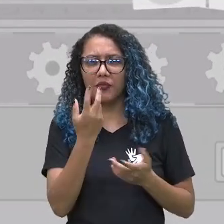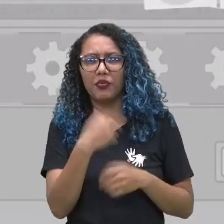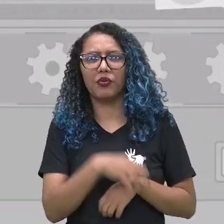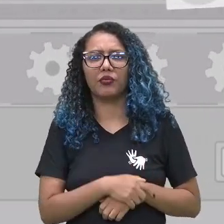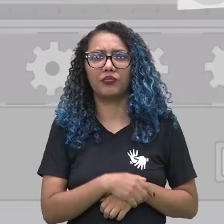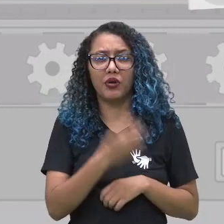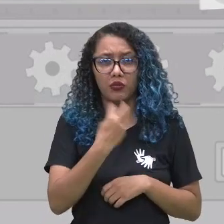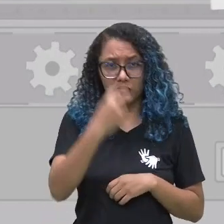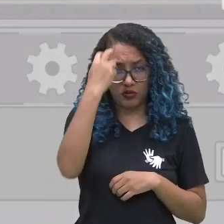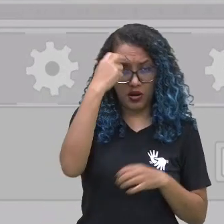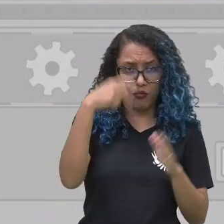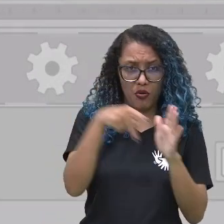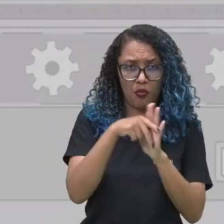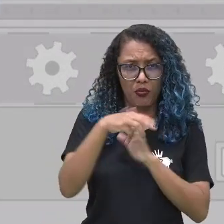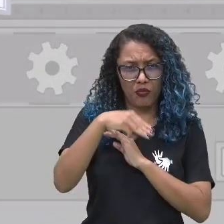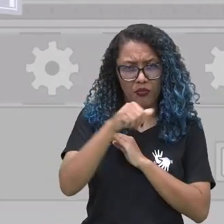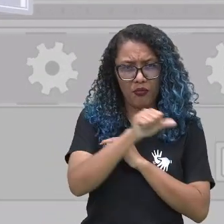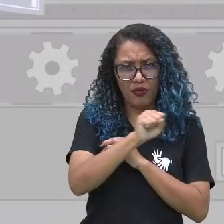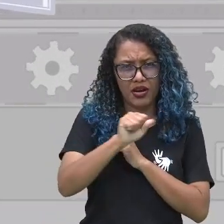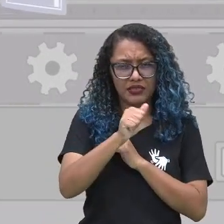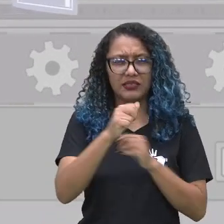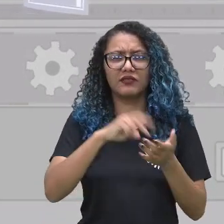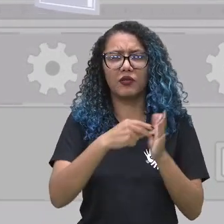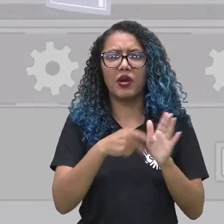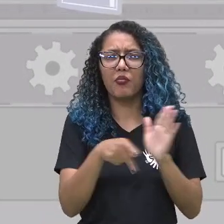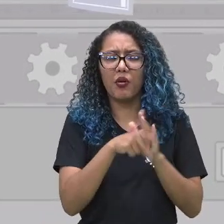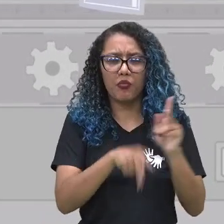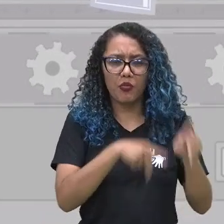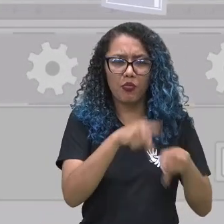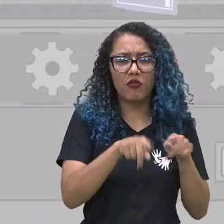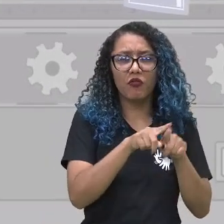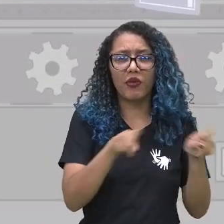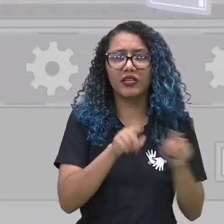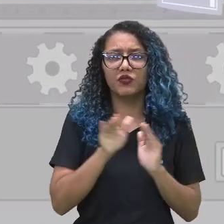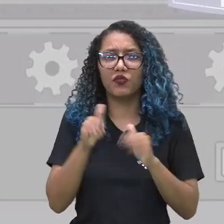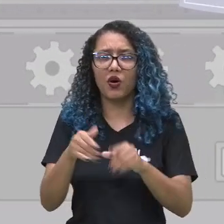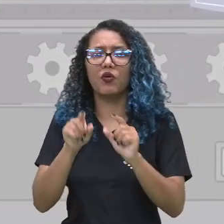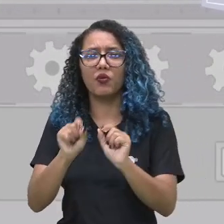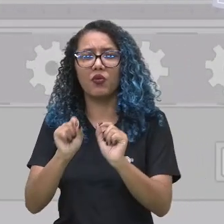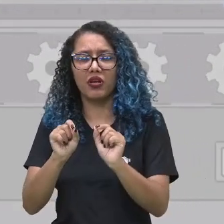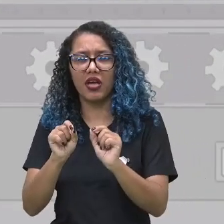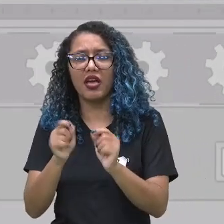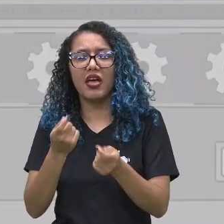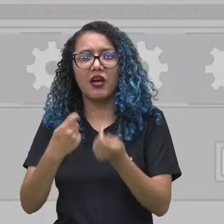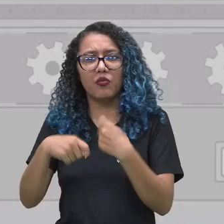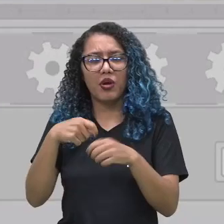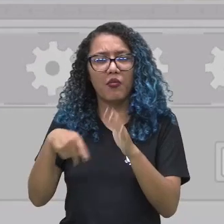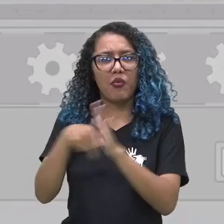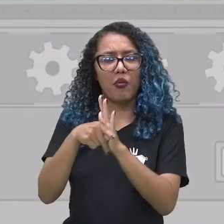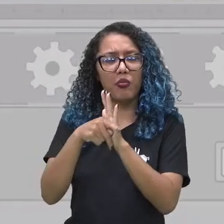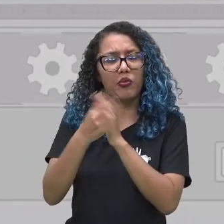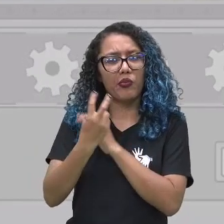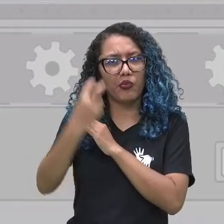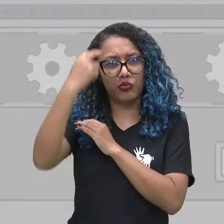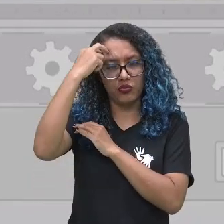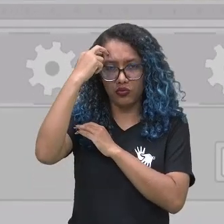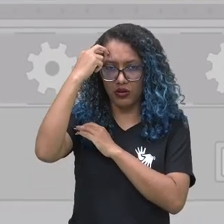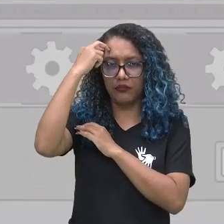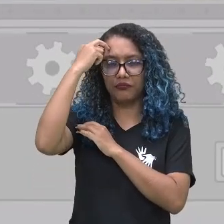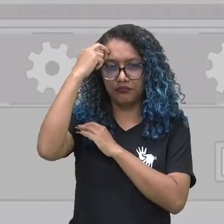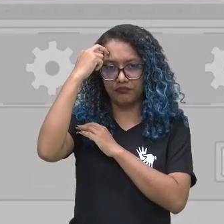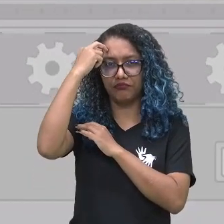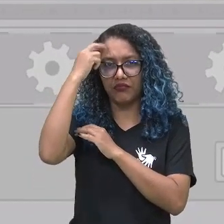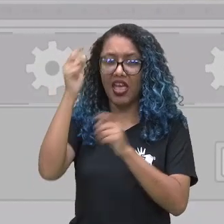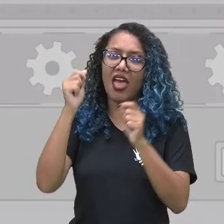nasce do povo, nasce da massa. Mas ele então chama de uma indústria cultural e a indústria do entretenimento. Muito bem. Por